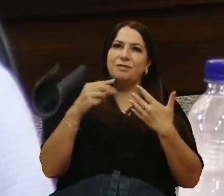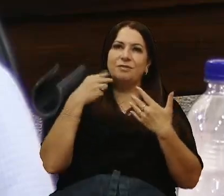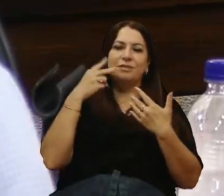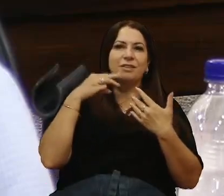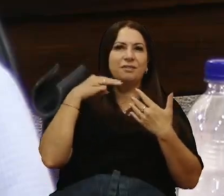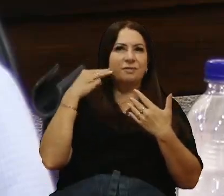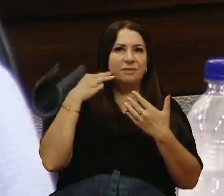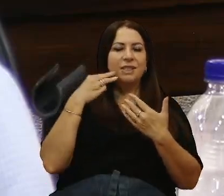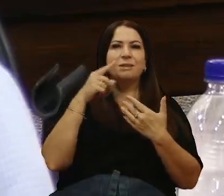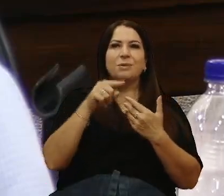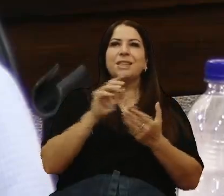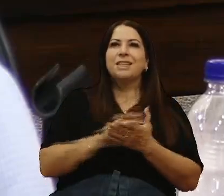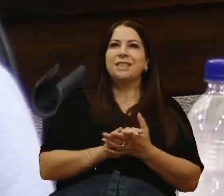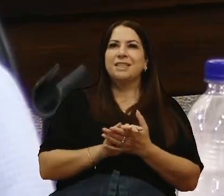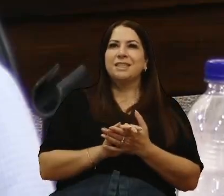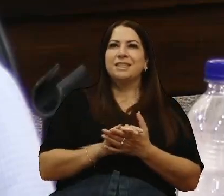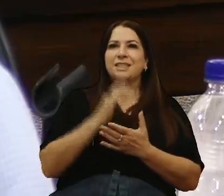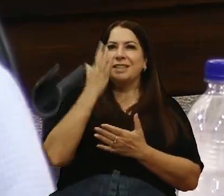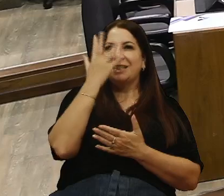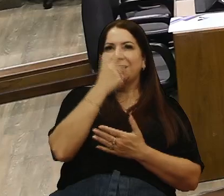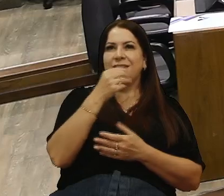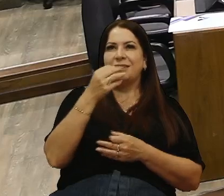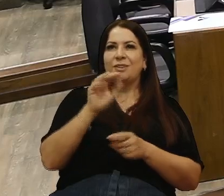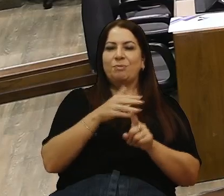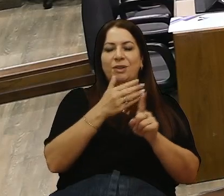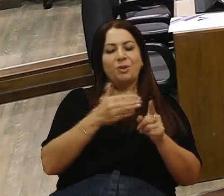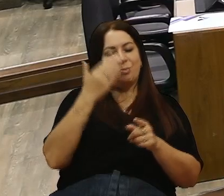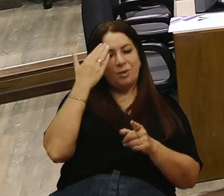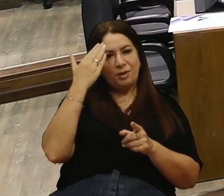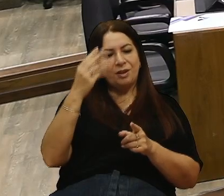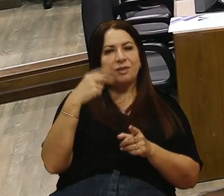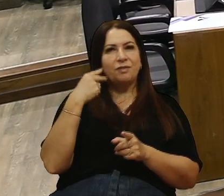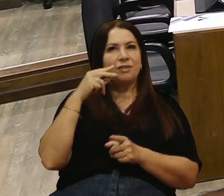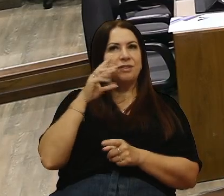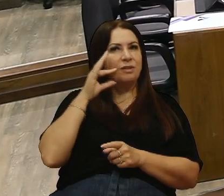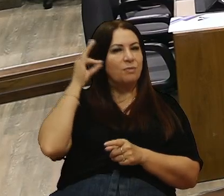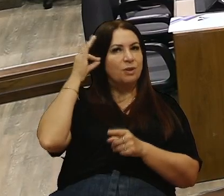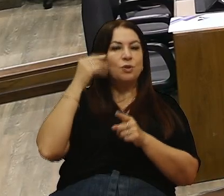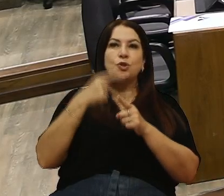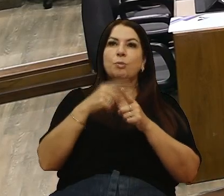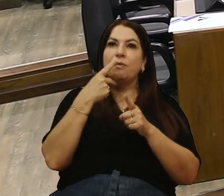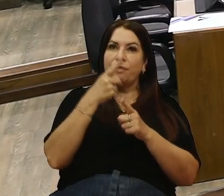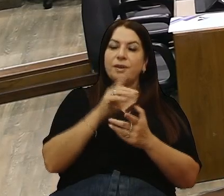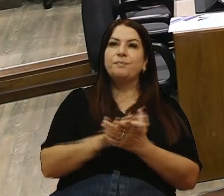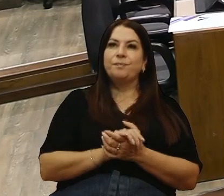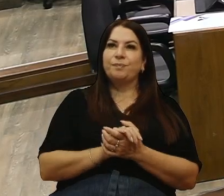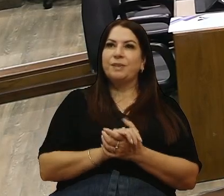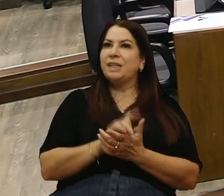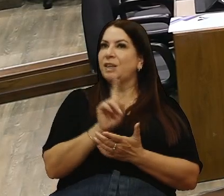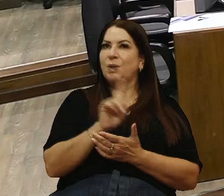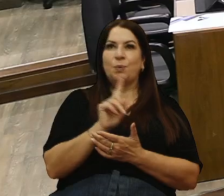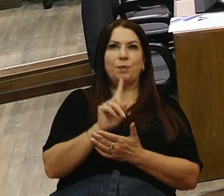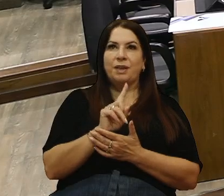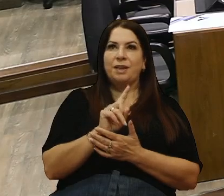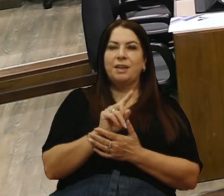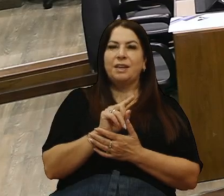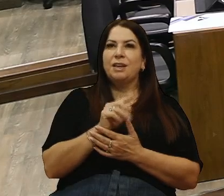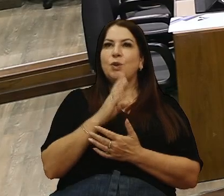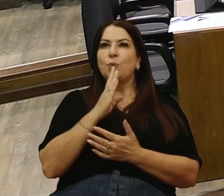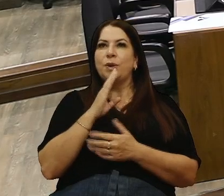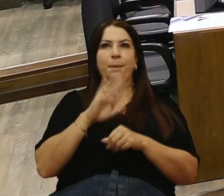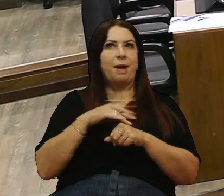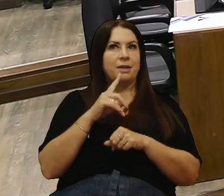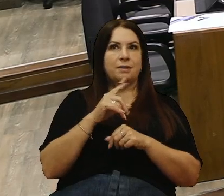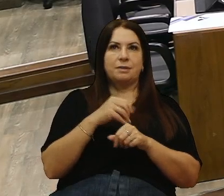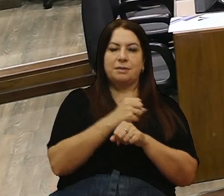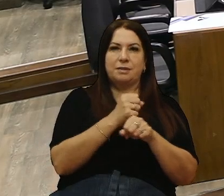Marisol, por essa linda homenagem. Muito obrigada, vereadora Aldonei. E só para referir aqui, não é uma briga de quem conhece há mais